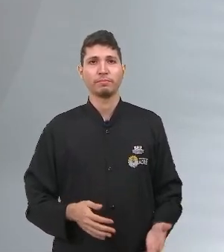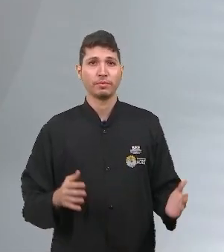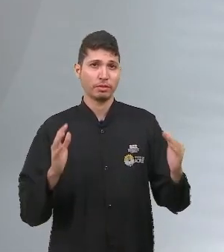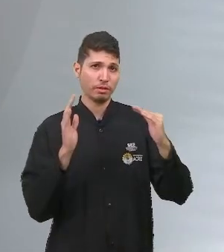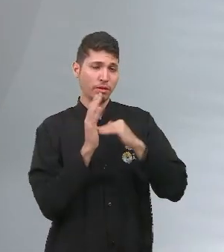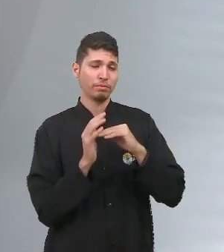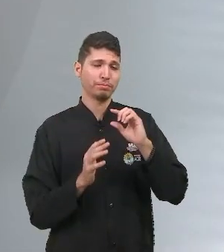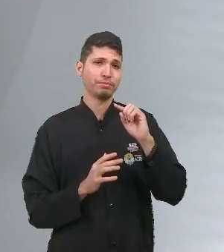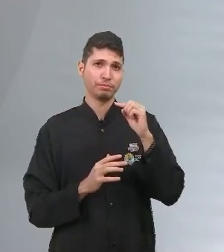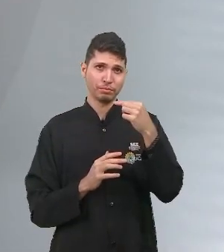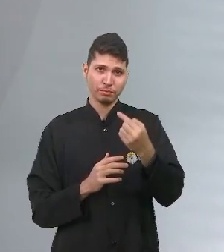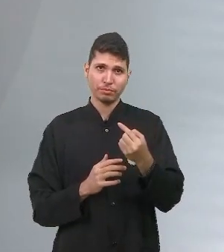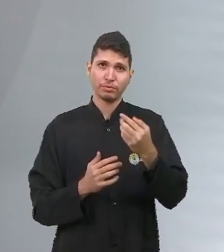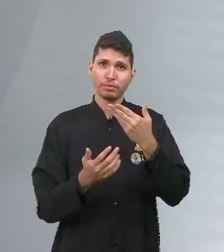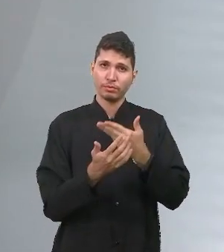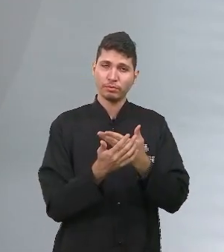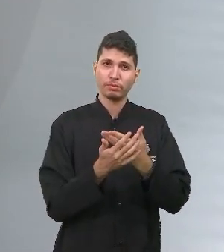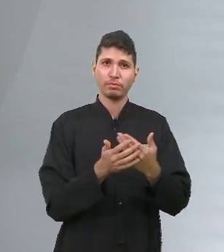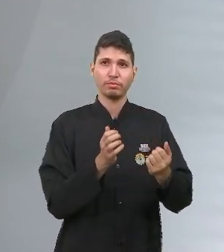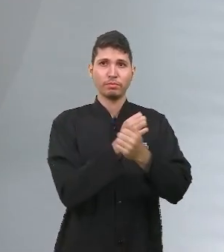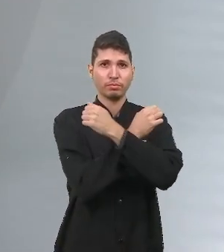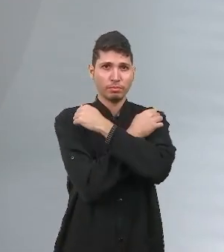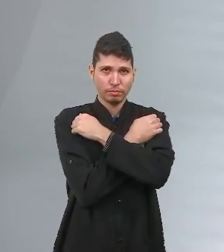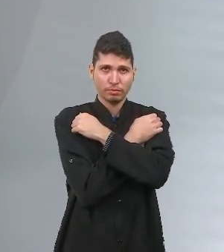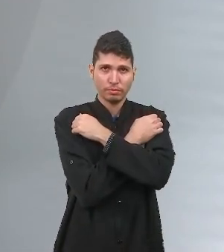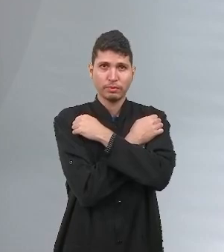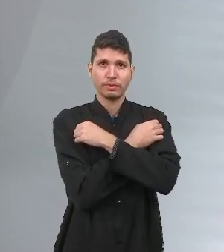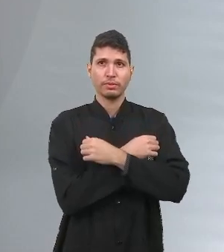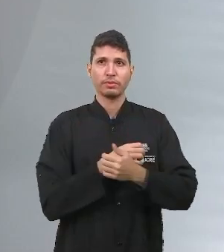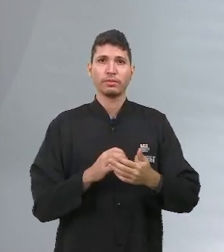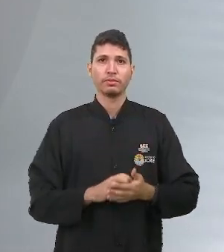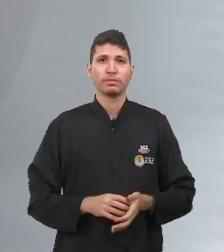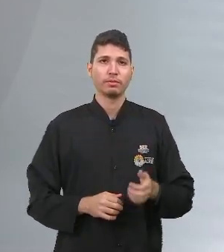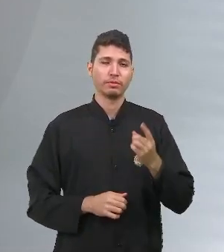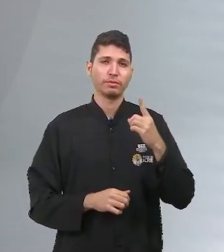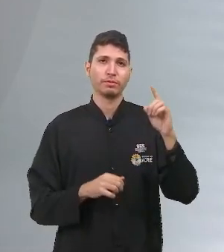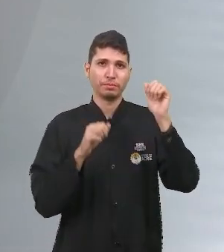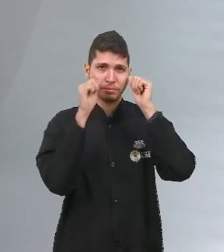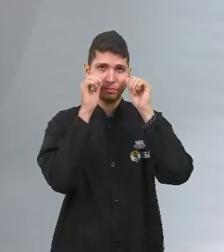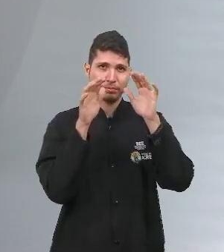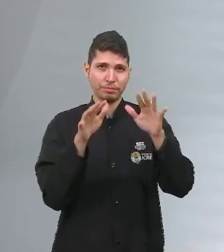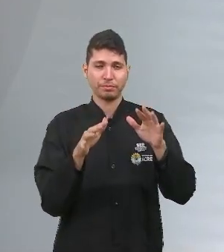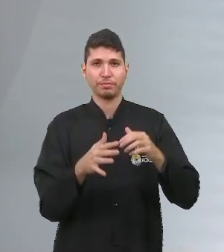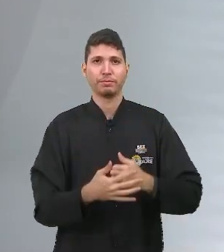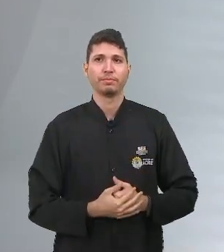Ficamos por aqui. Um abraço, fiquem com Deus e até a próxima.